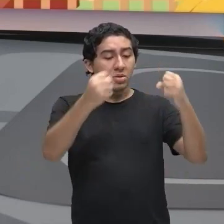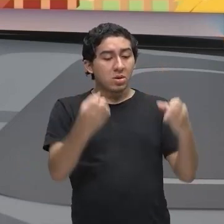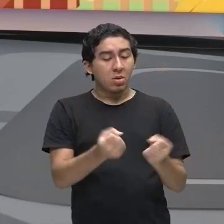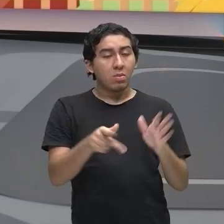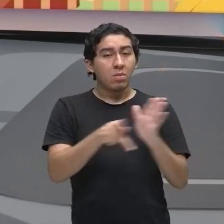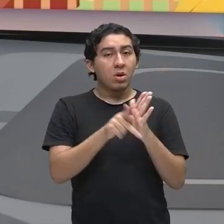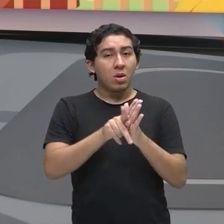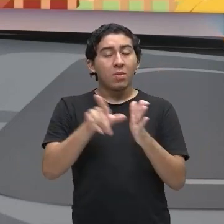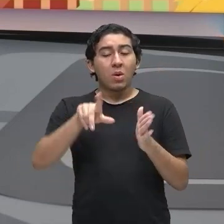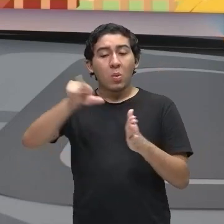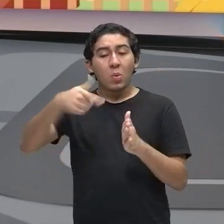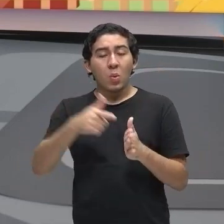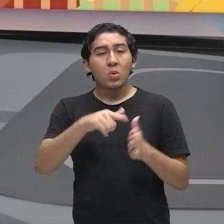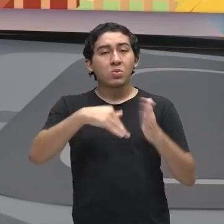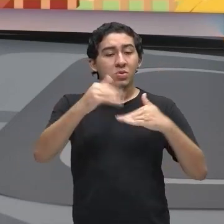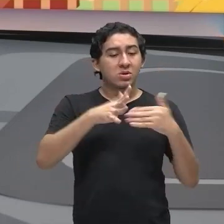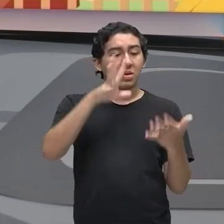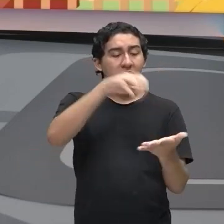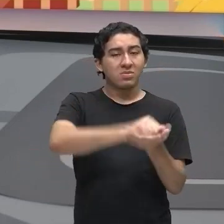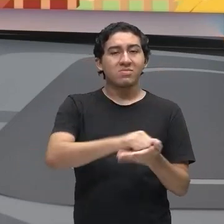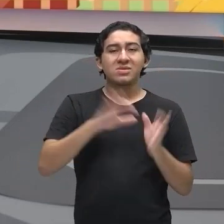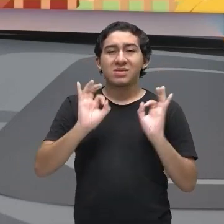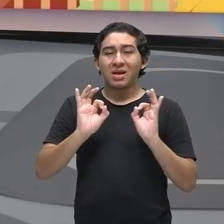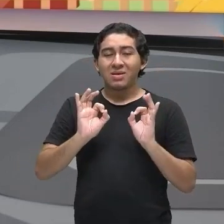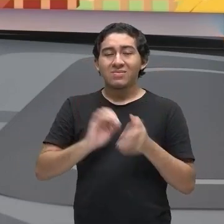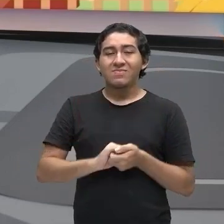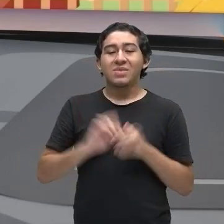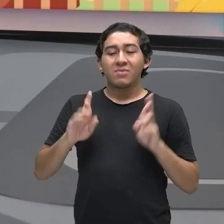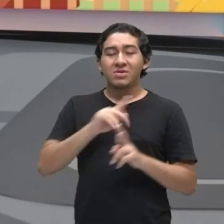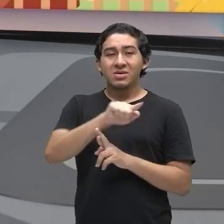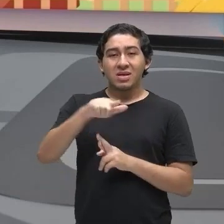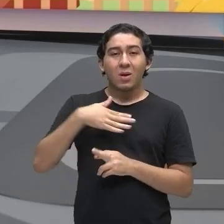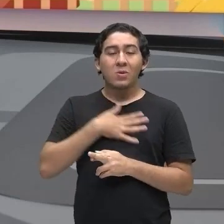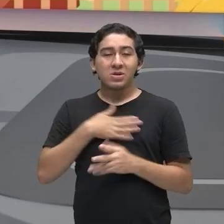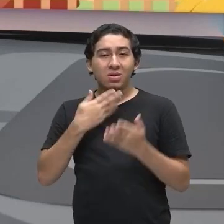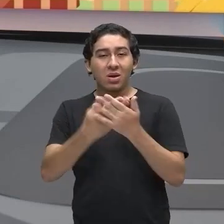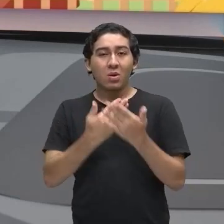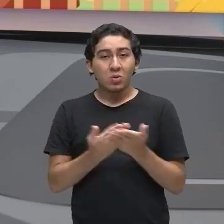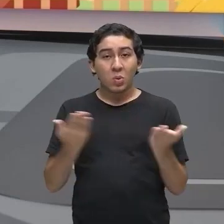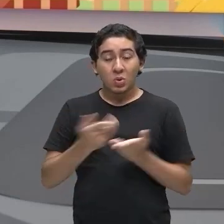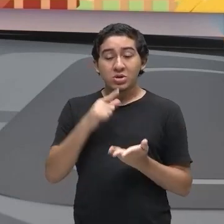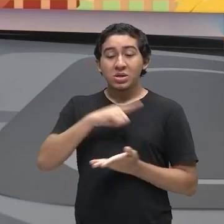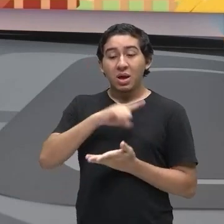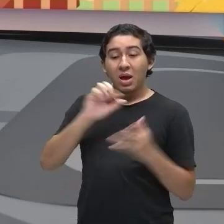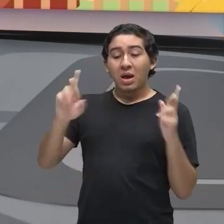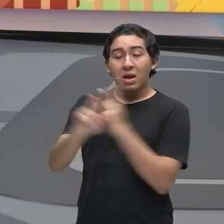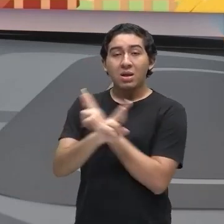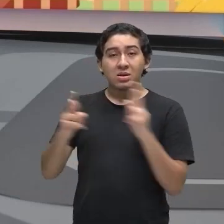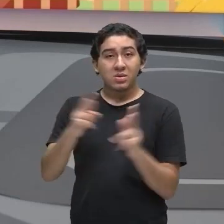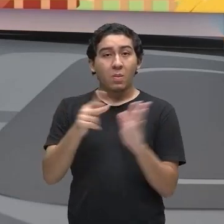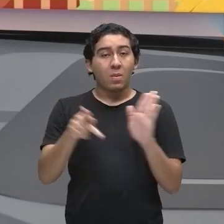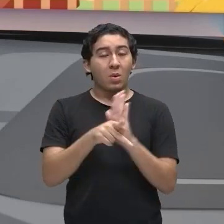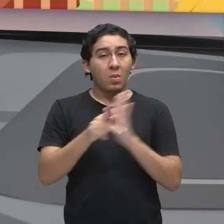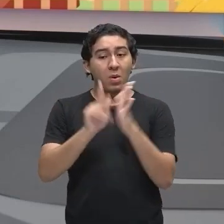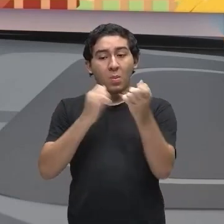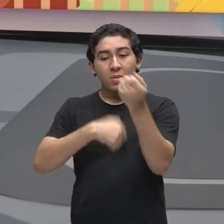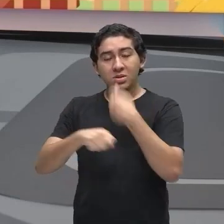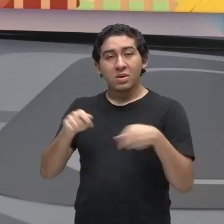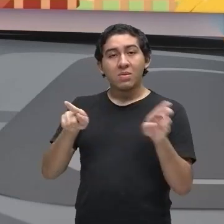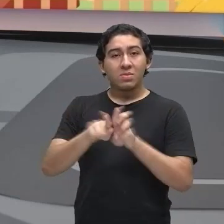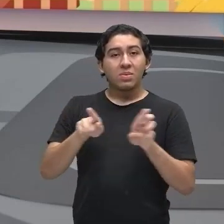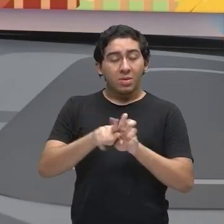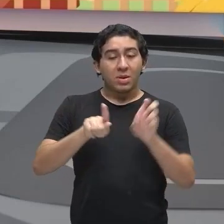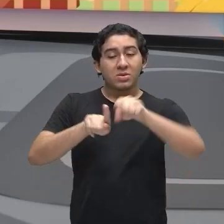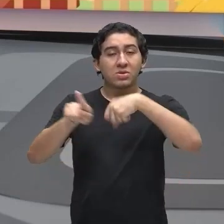ofício. Certo, pessoal? Espero que você tenha gostado da nossa aula de hoje, dessas relações aí comerciais, essas relações